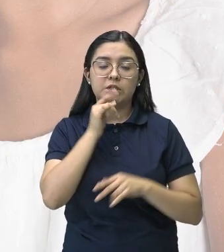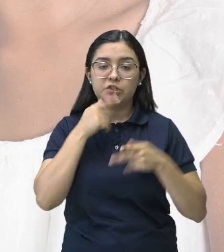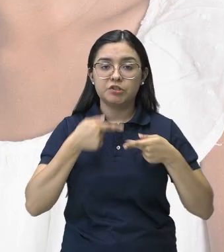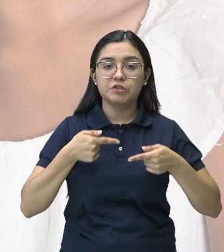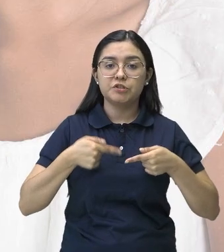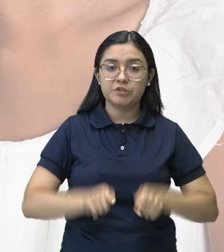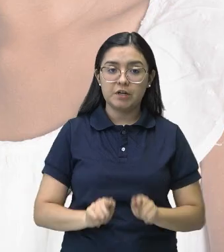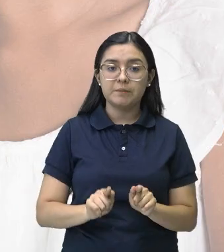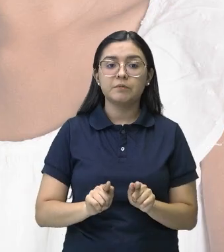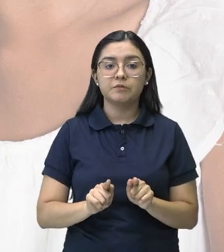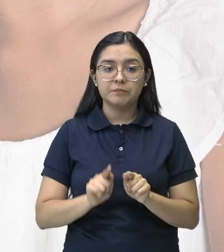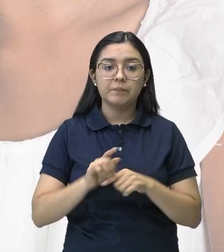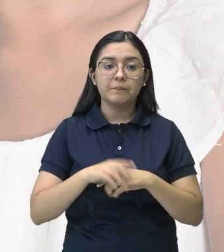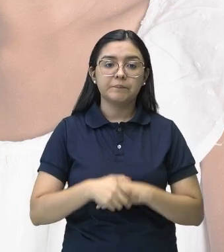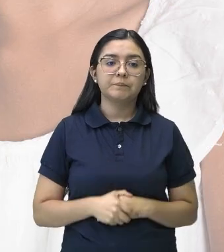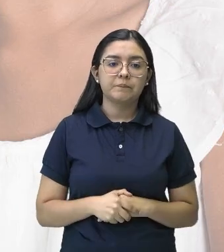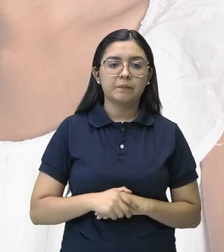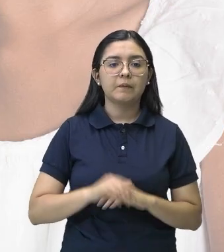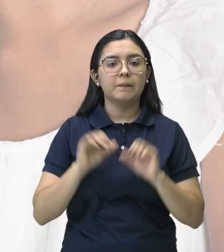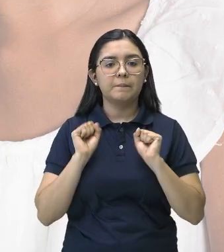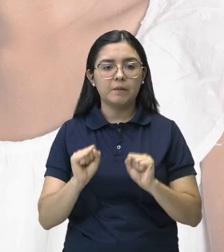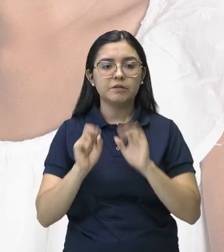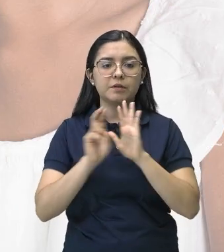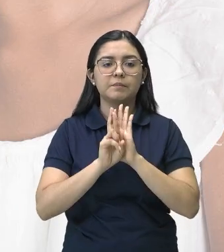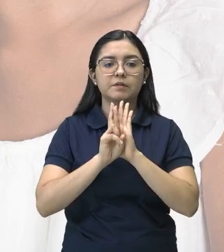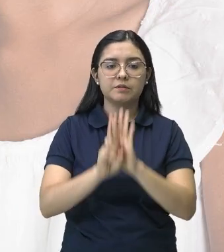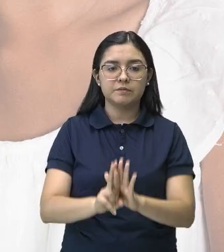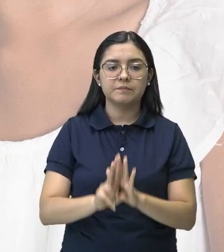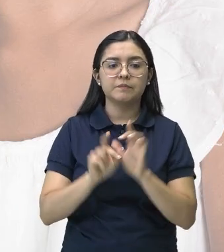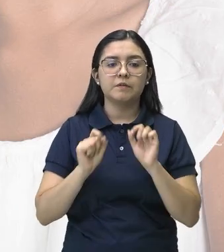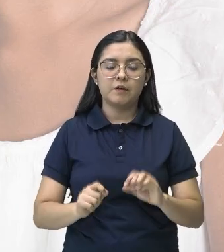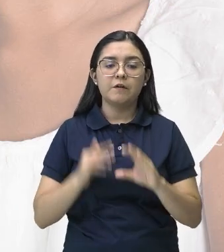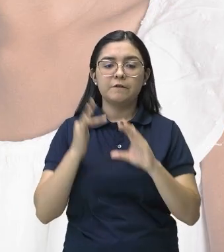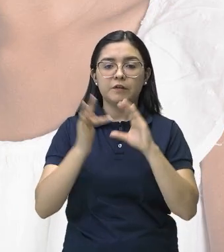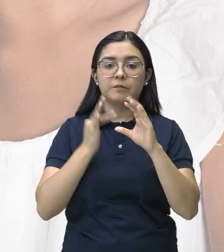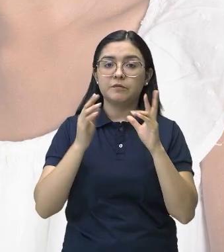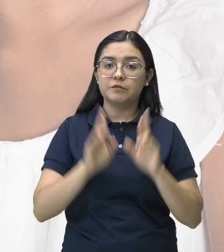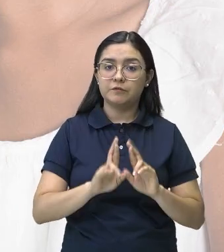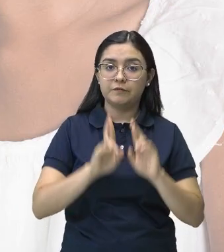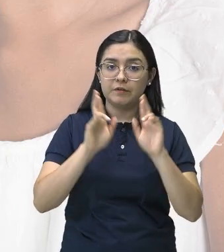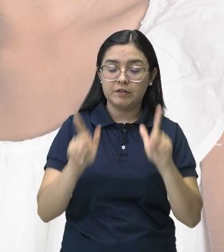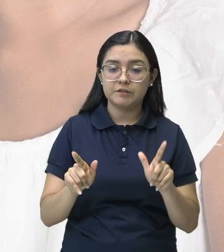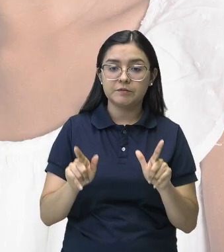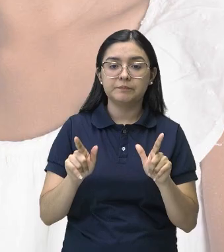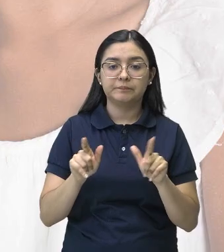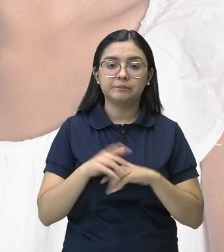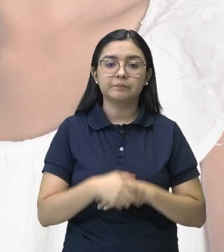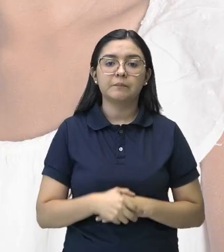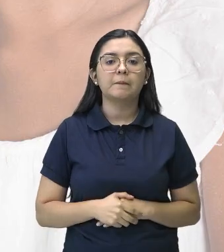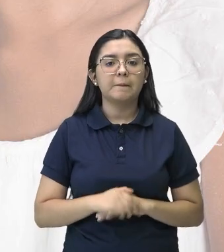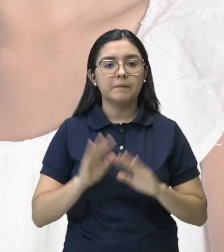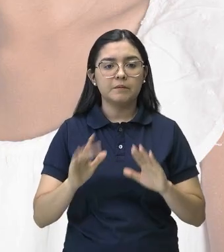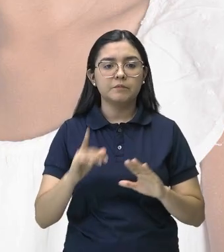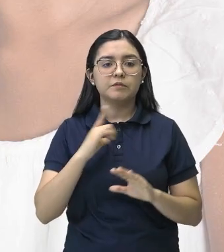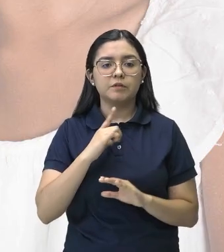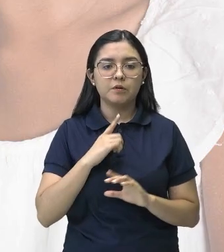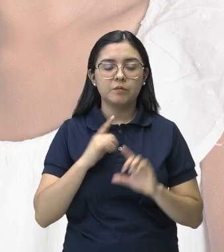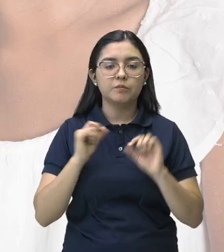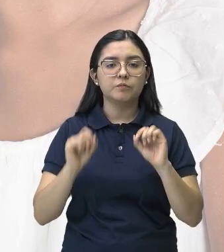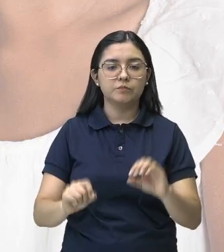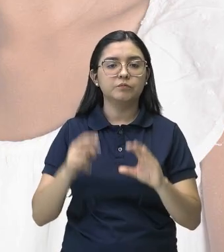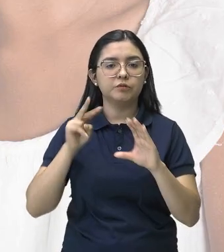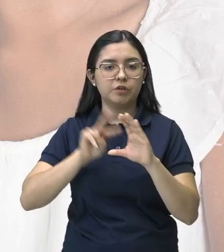né, univitelinos, podem representar fenótipos diferentes, mesmo tendo o mesmo